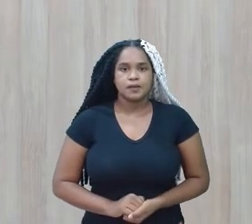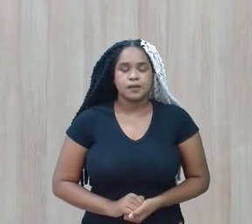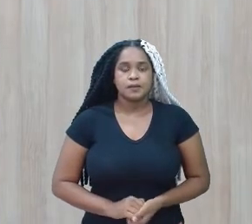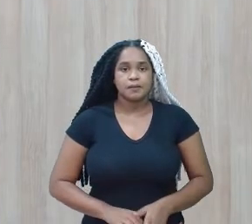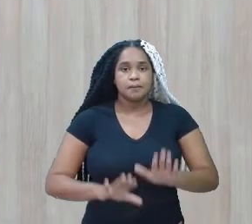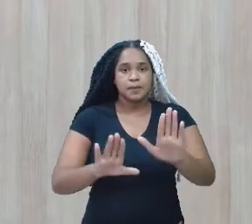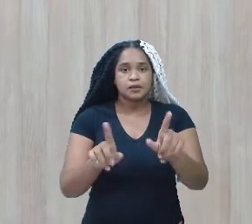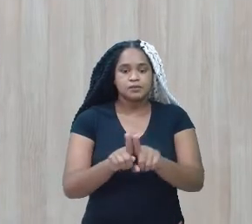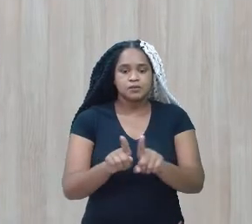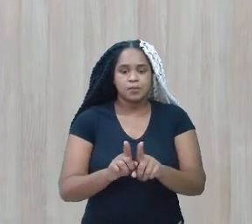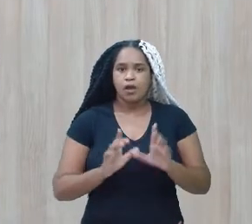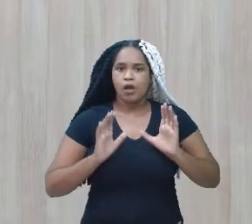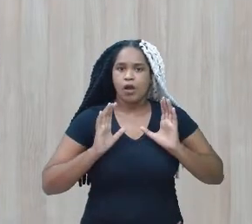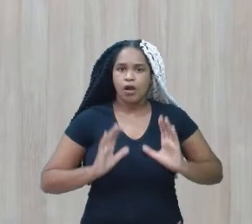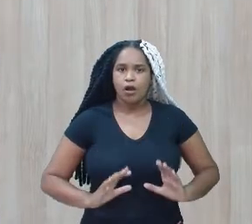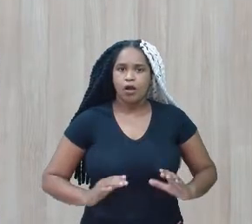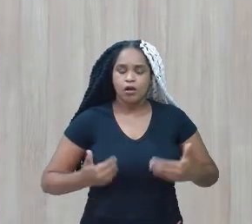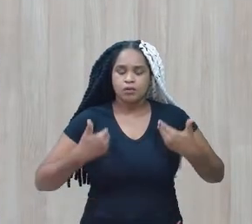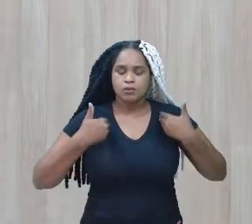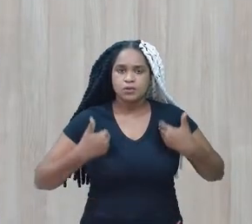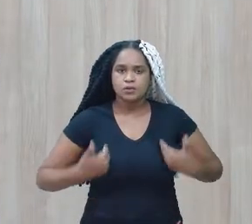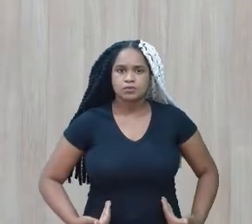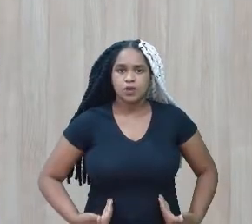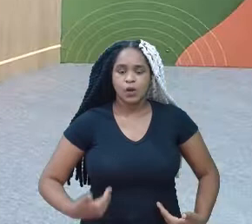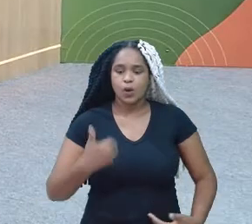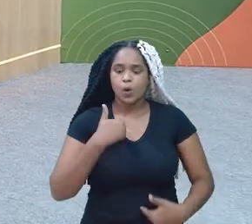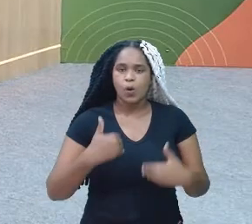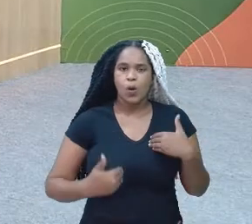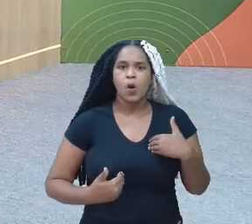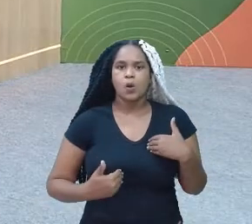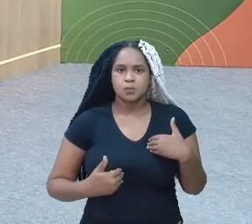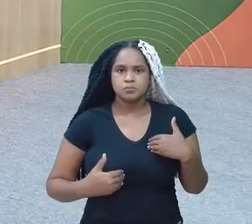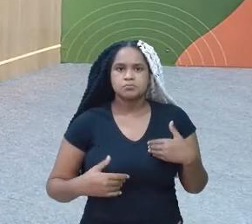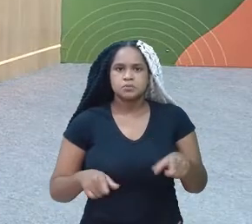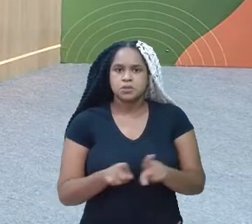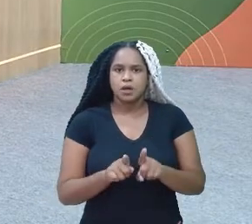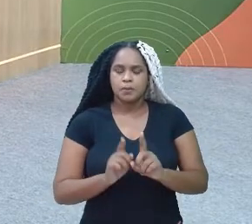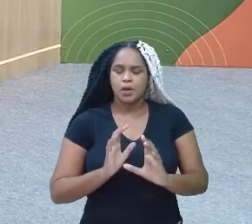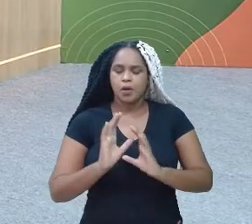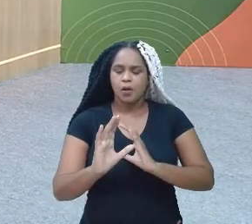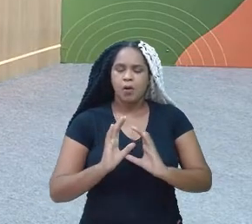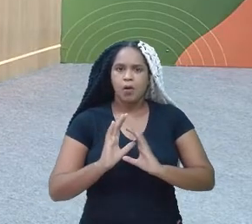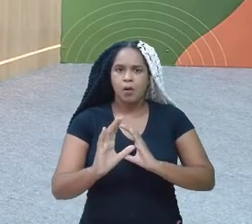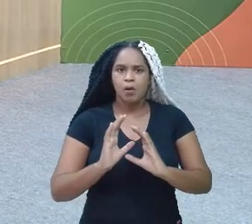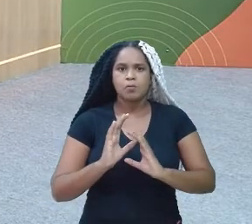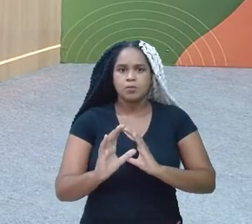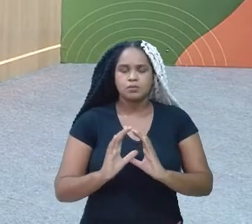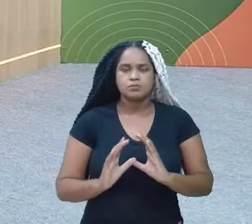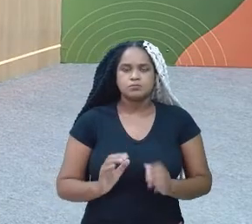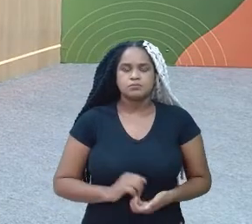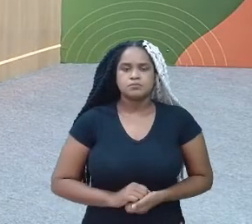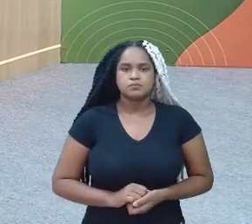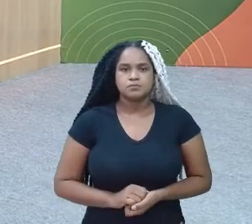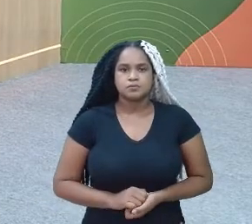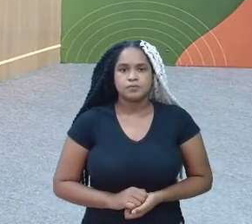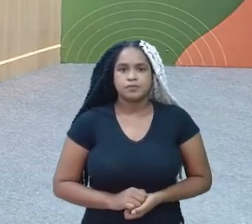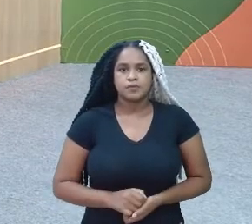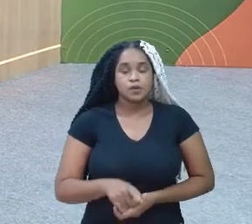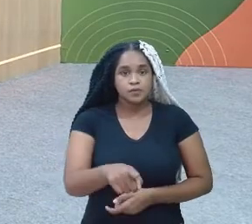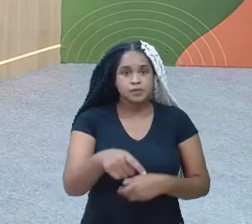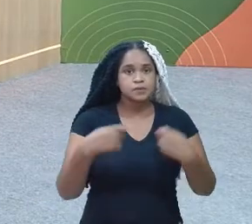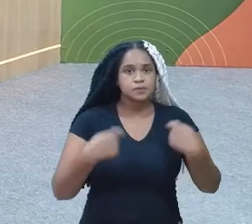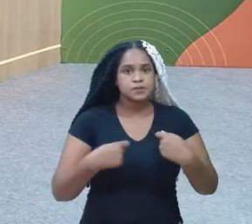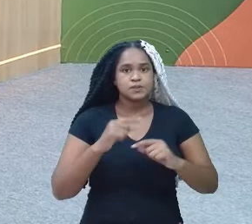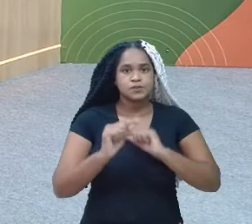O corpo também fala. O corpo tem uma comunicação muito pertinente. Então, você precisa estabelecer